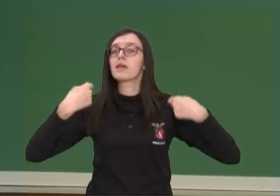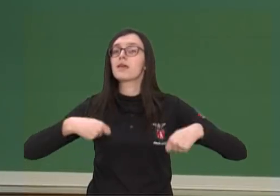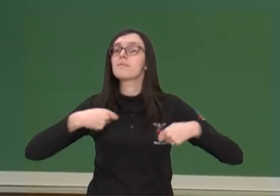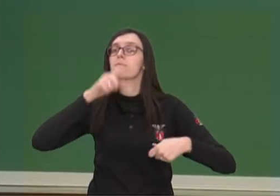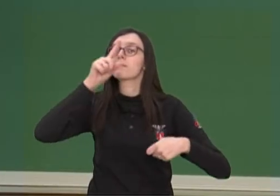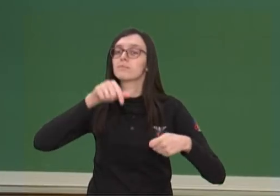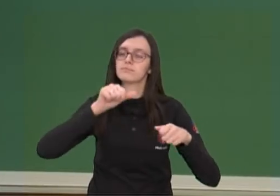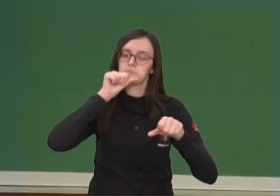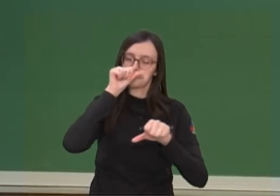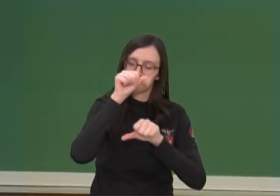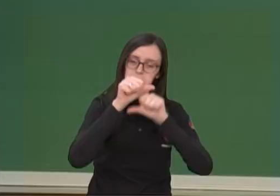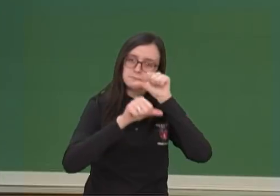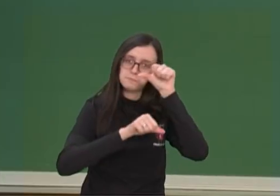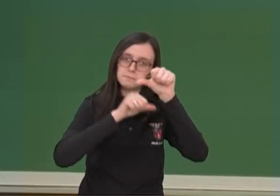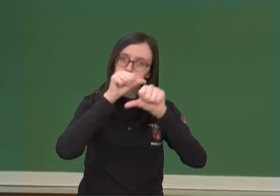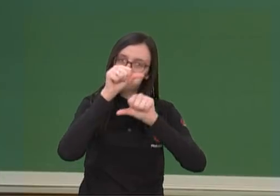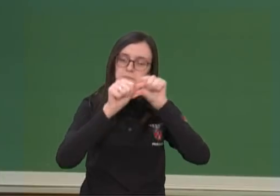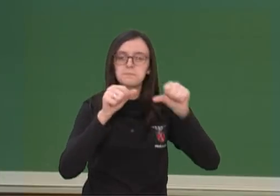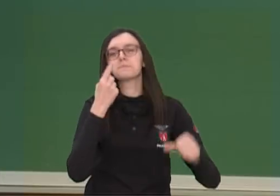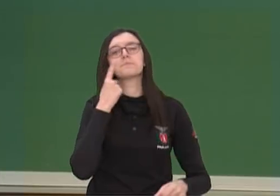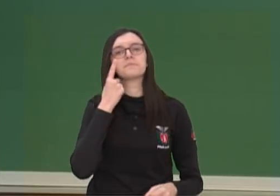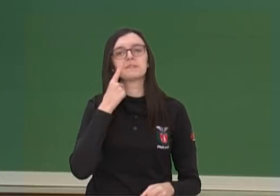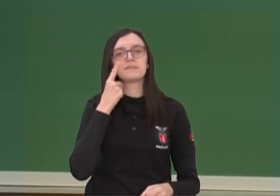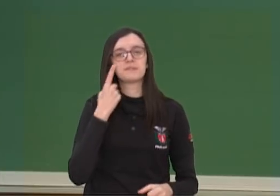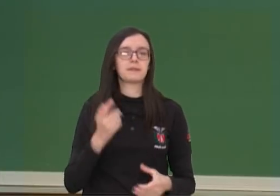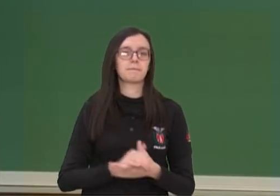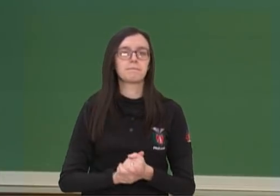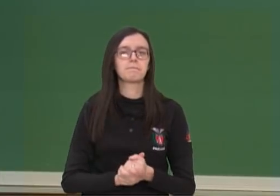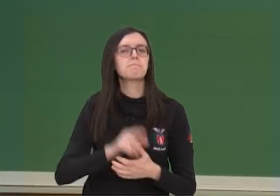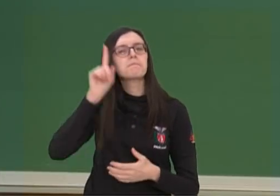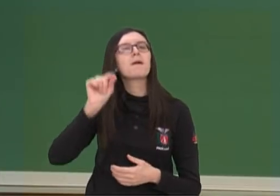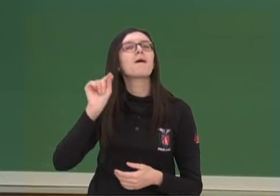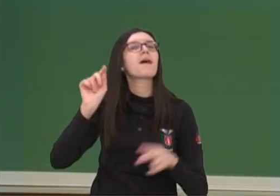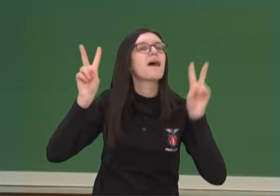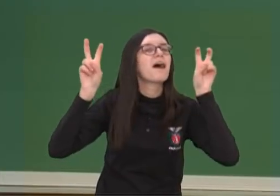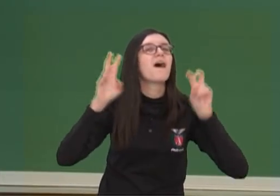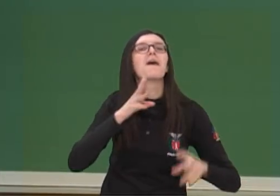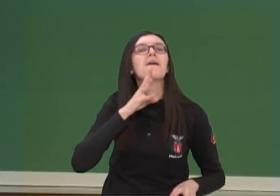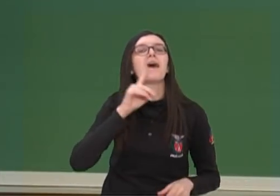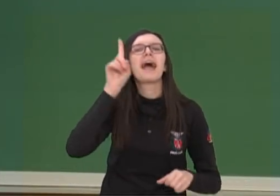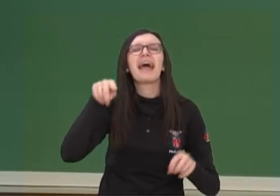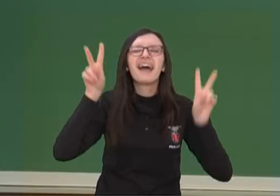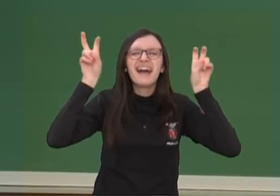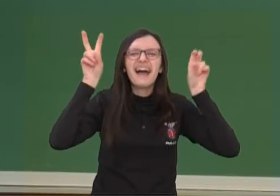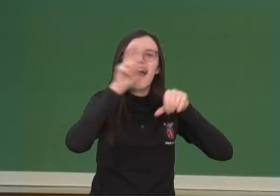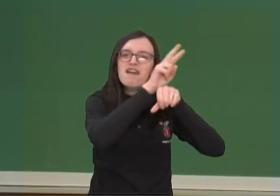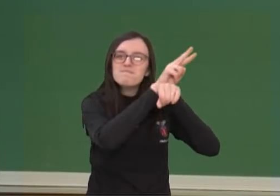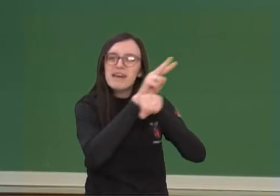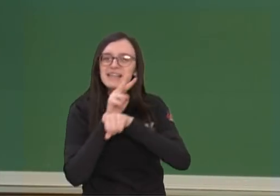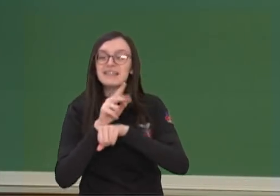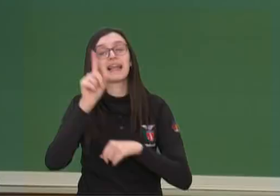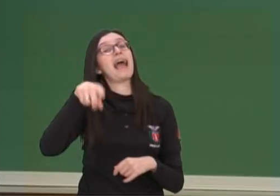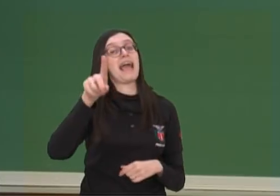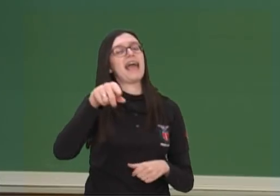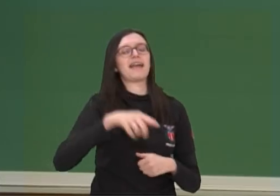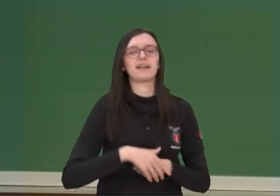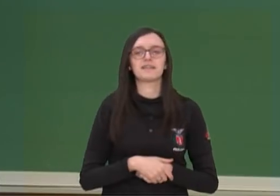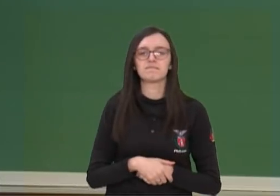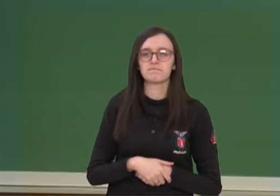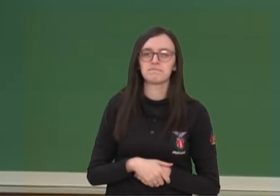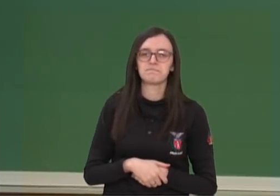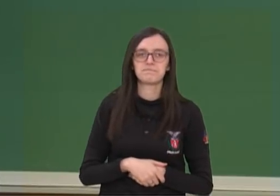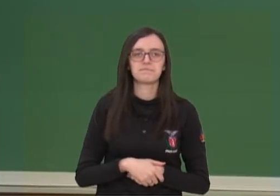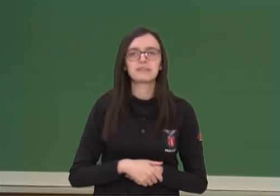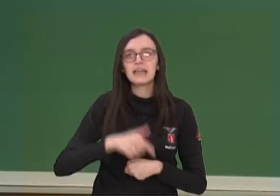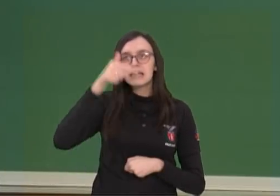as transformações, que é o famoso emprestar. Muito bem. Então,